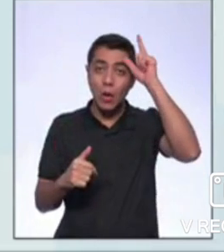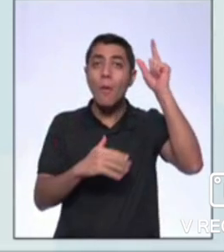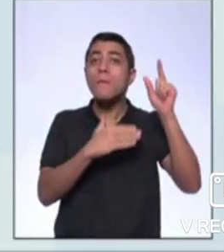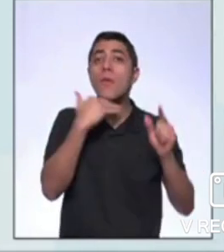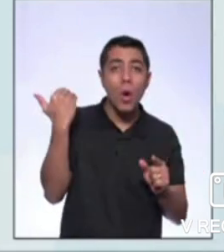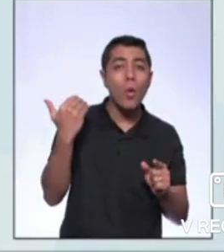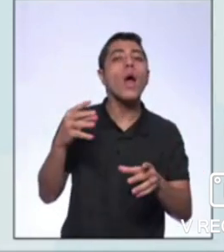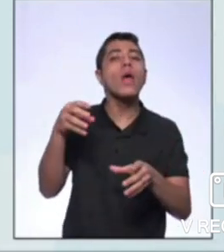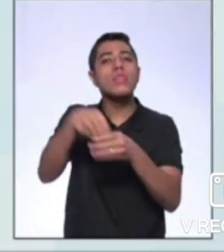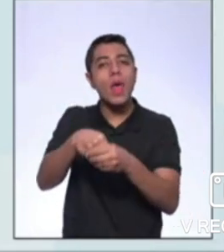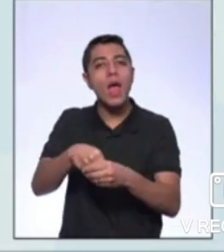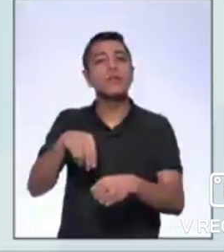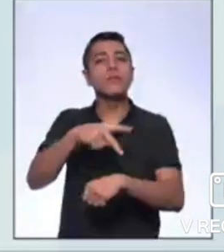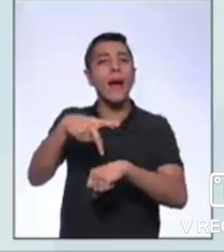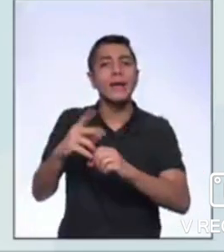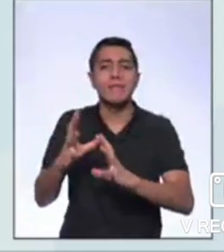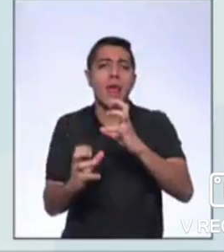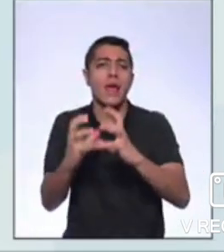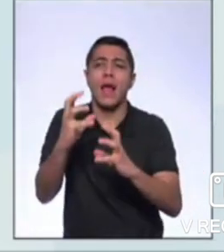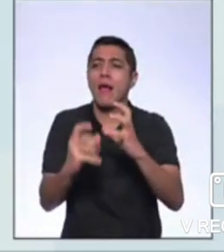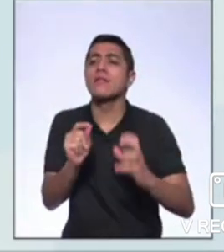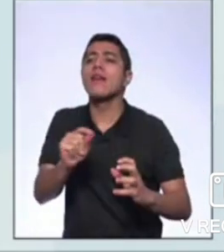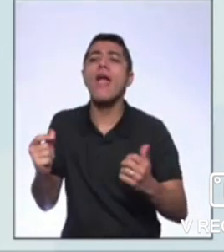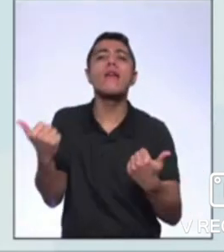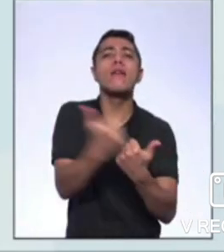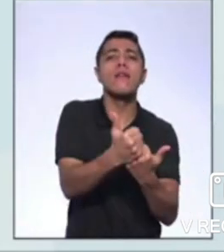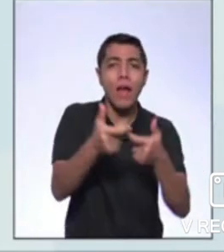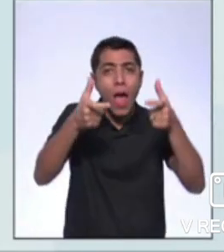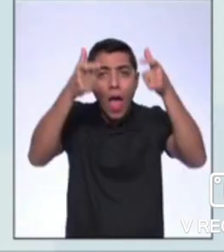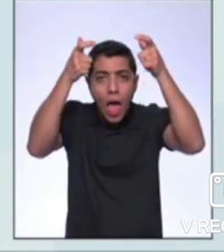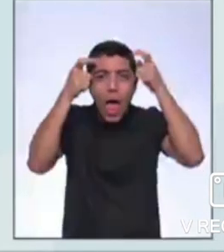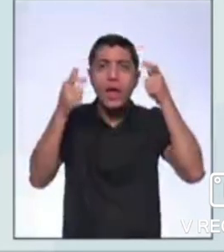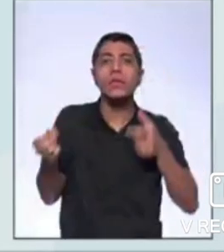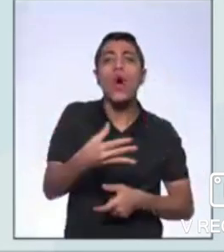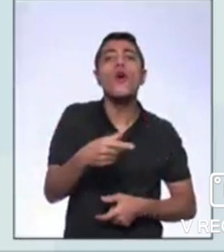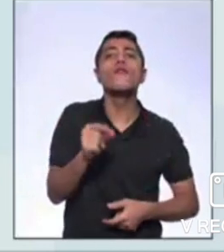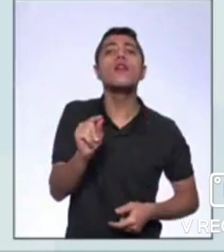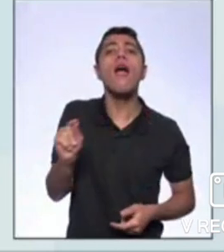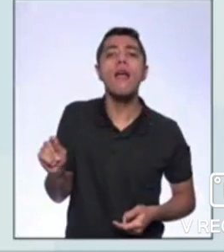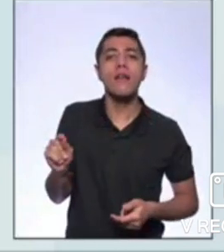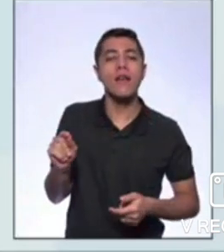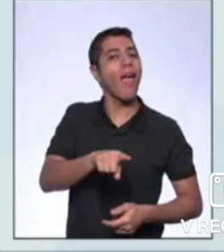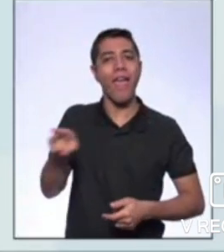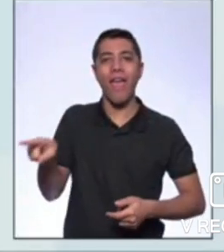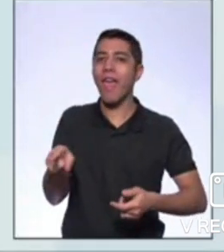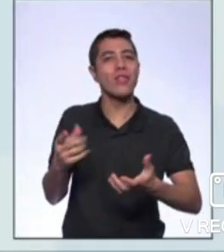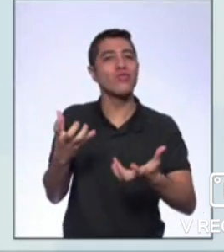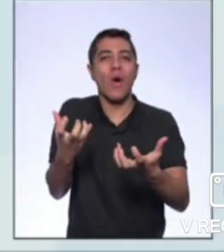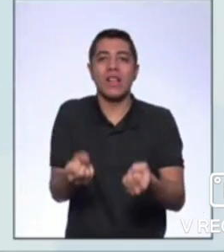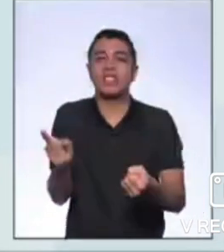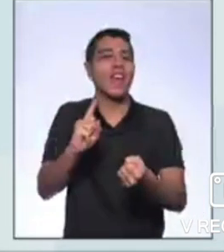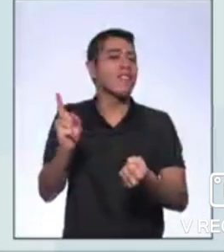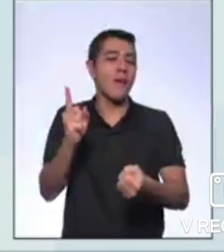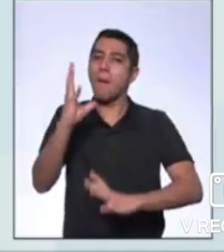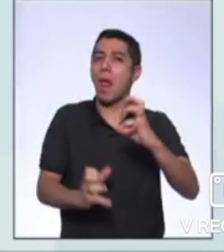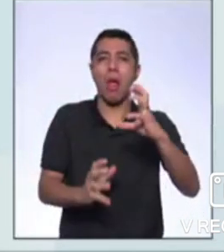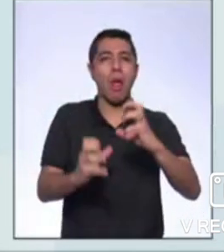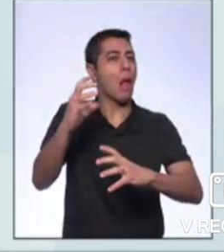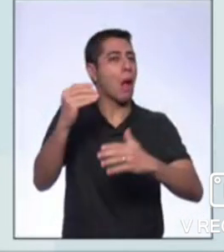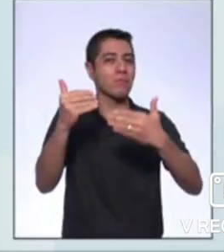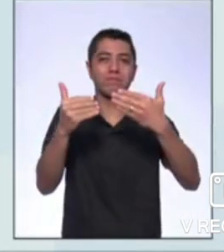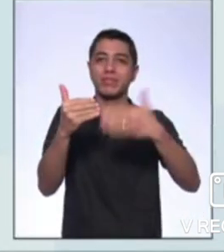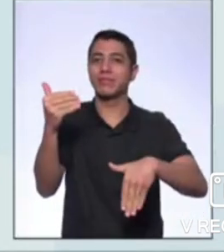sucessor. Eles não chegam a um consenso a respeito disso e acaba que os hebreus se dividem em dois reinos: o